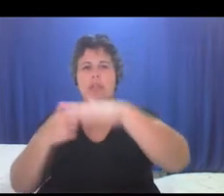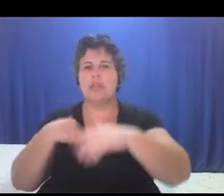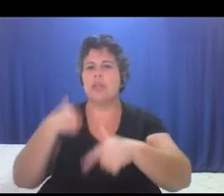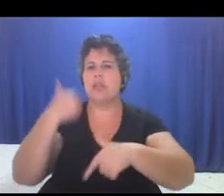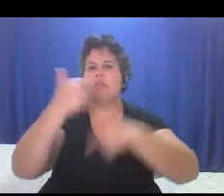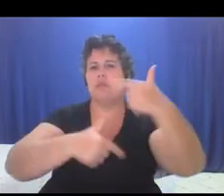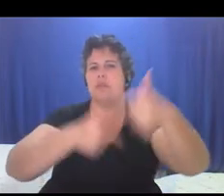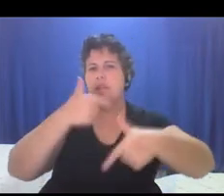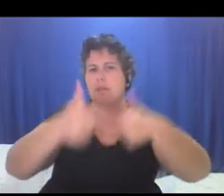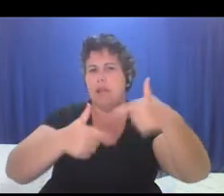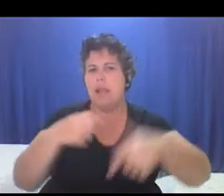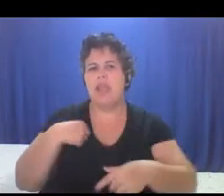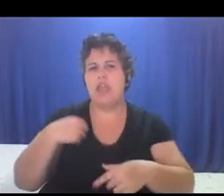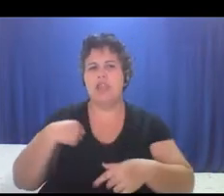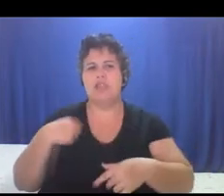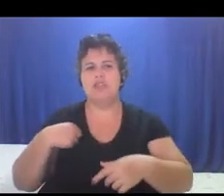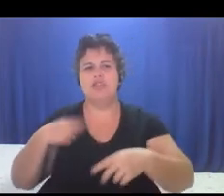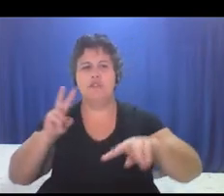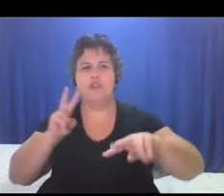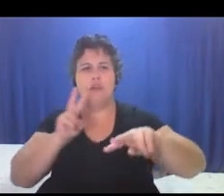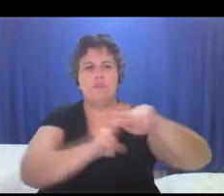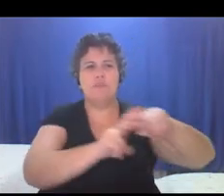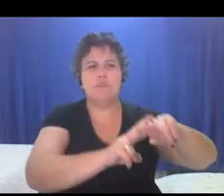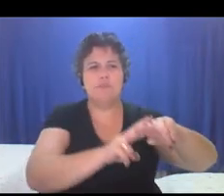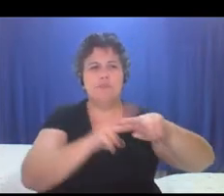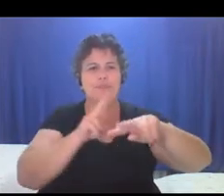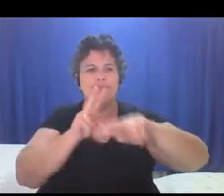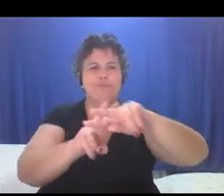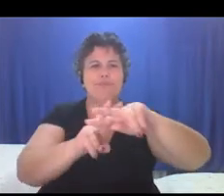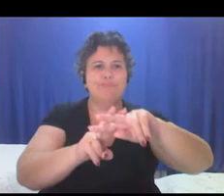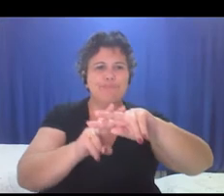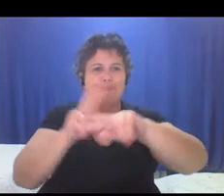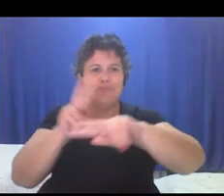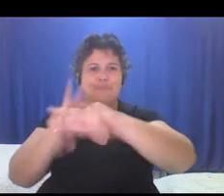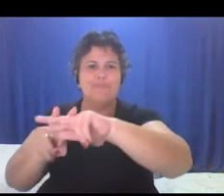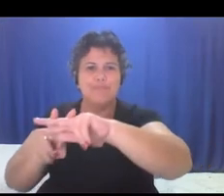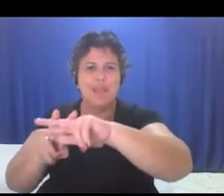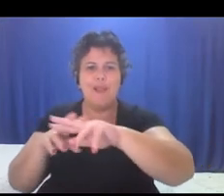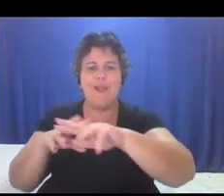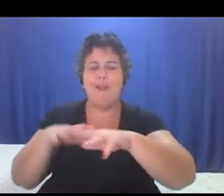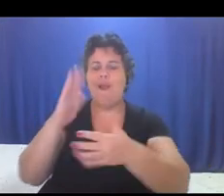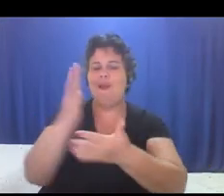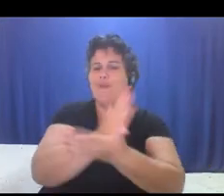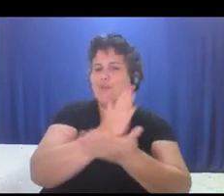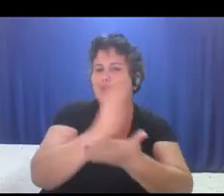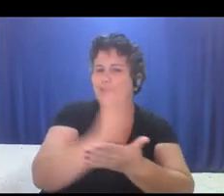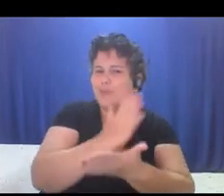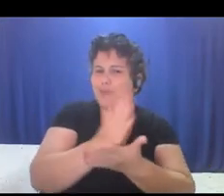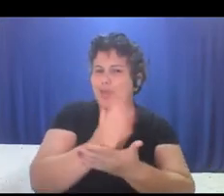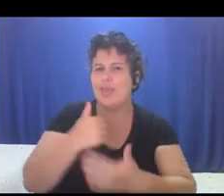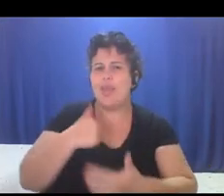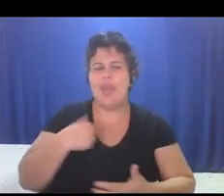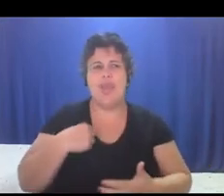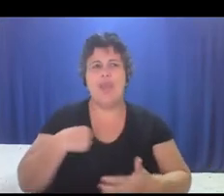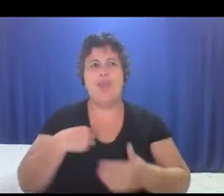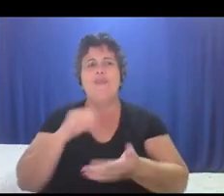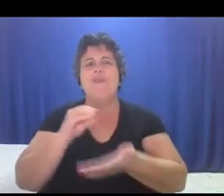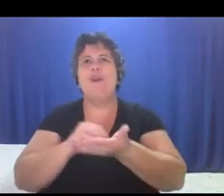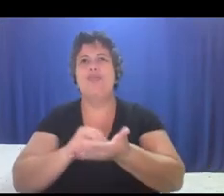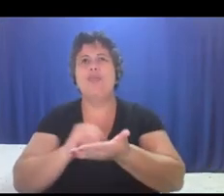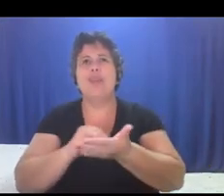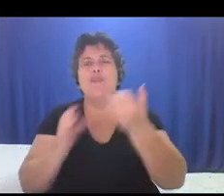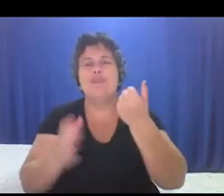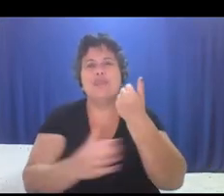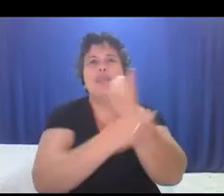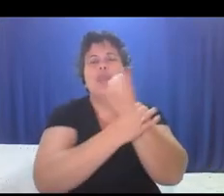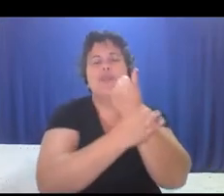alguns bloqueios. Eu fui bloqueada algumas vezes. E aquilo me deixava muito insegura.